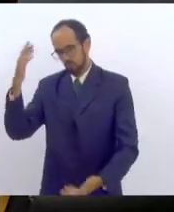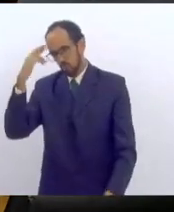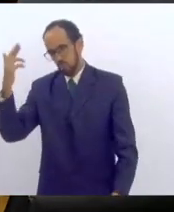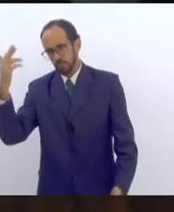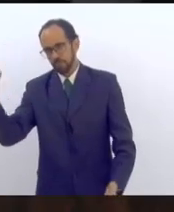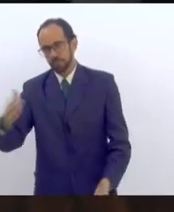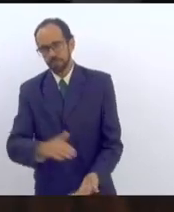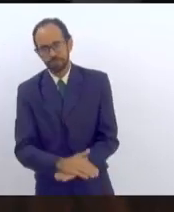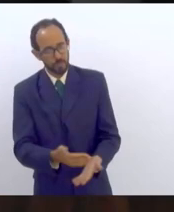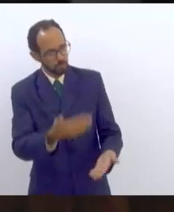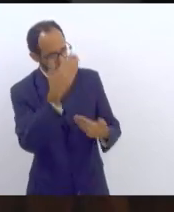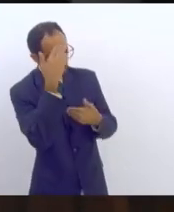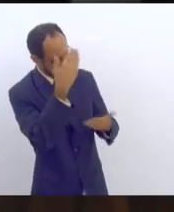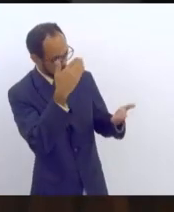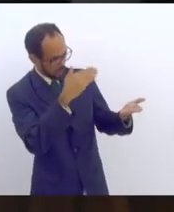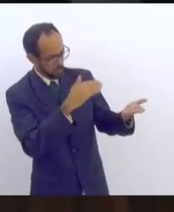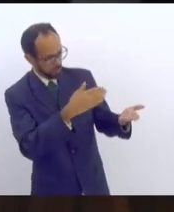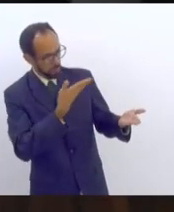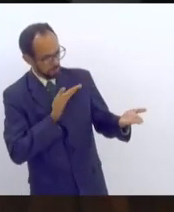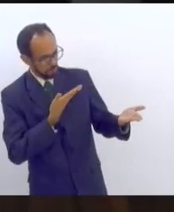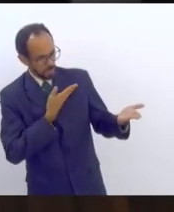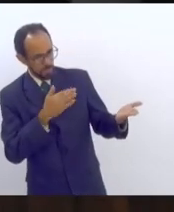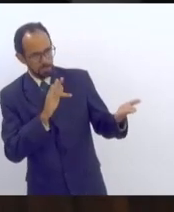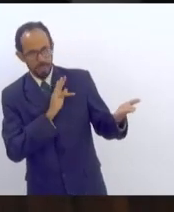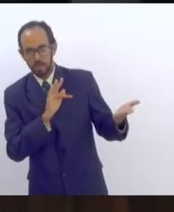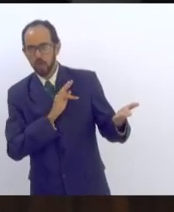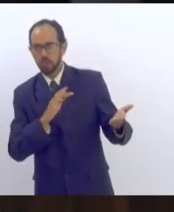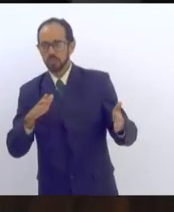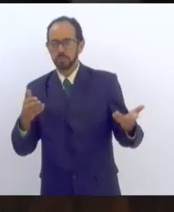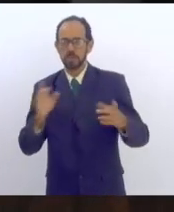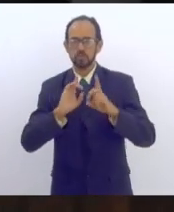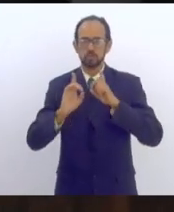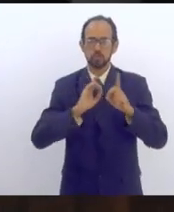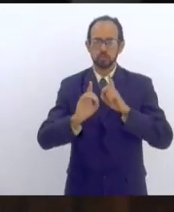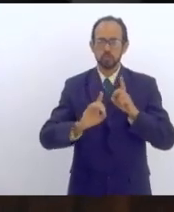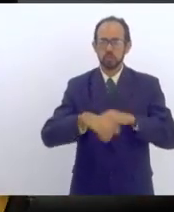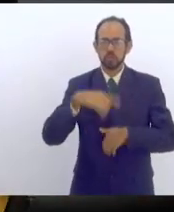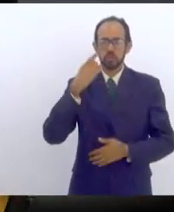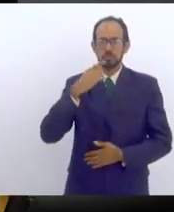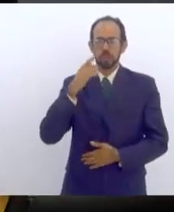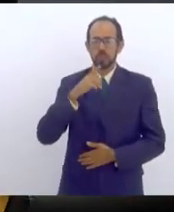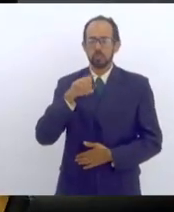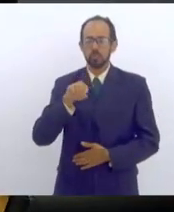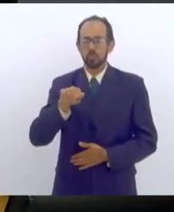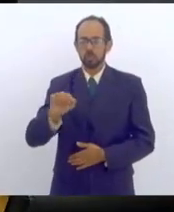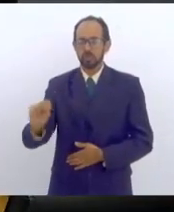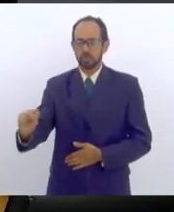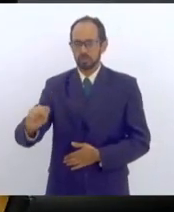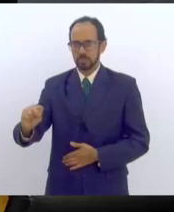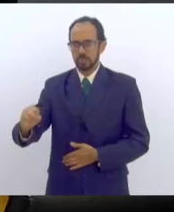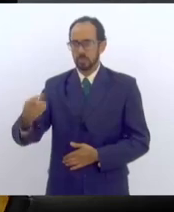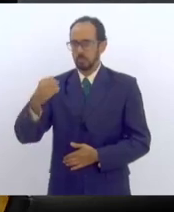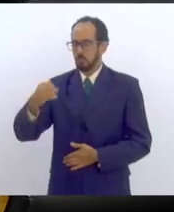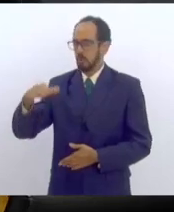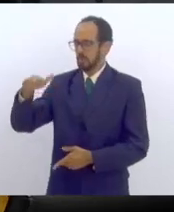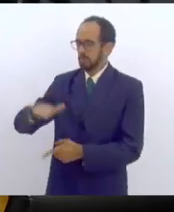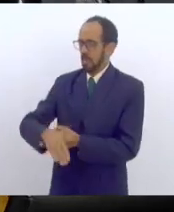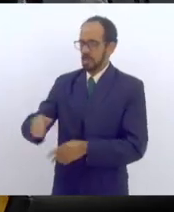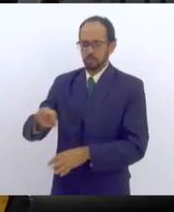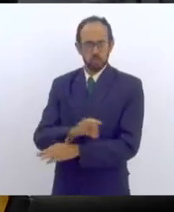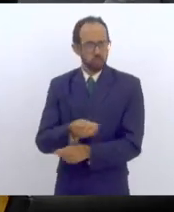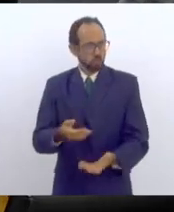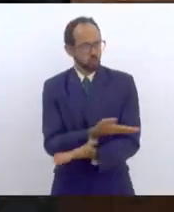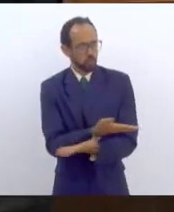querida amiga deputada Marta Rocha. Para discutir, deputado Douglas Rua. Boa tarde, presidente, demais deputados.